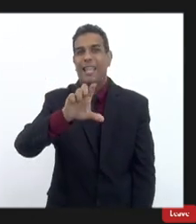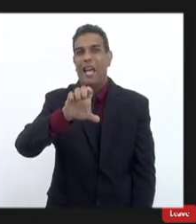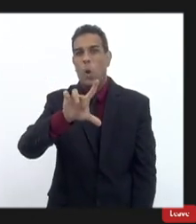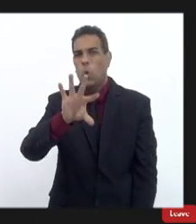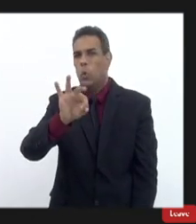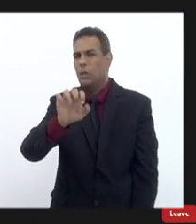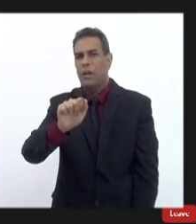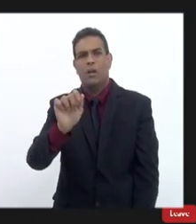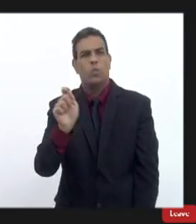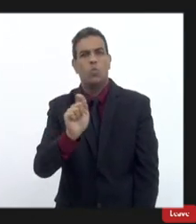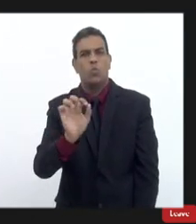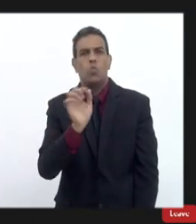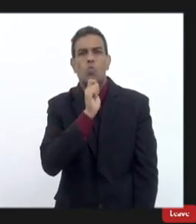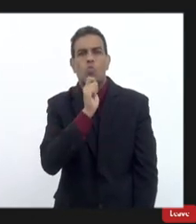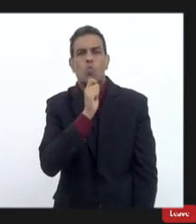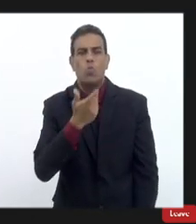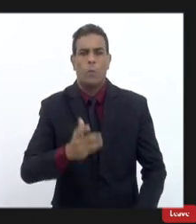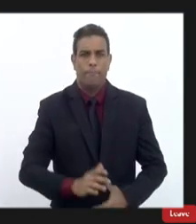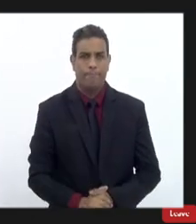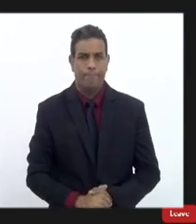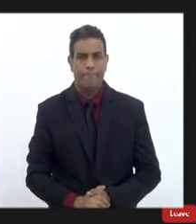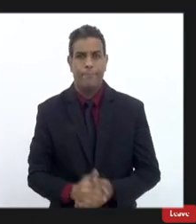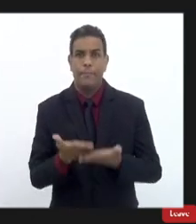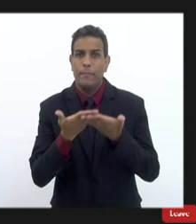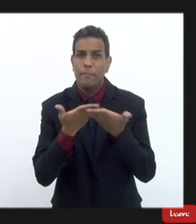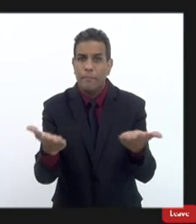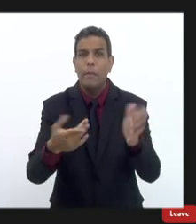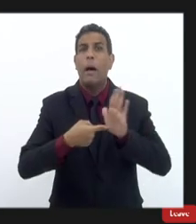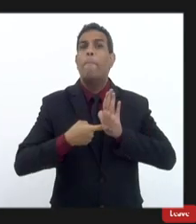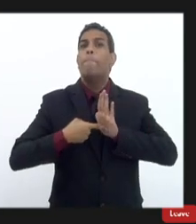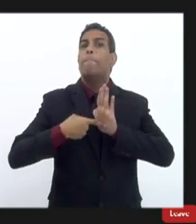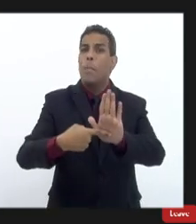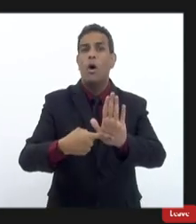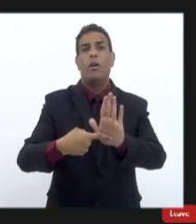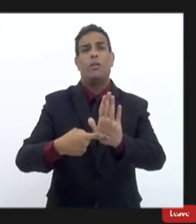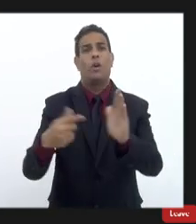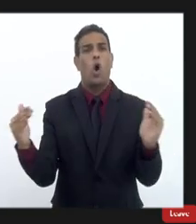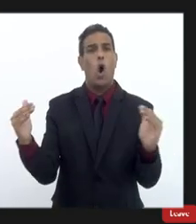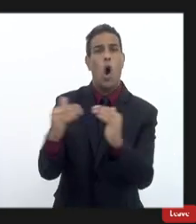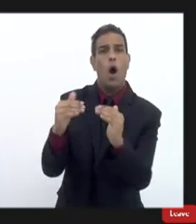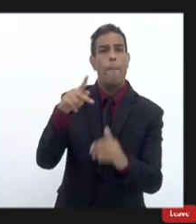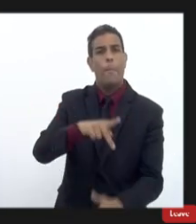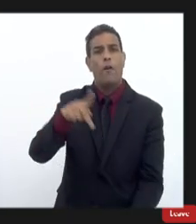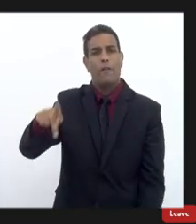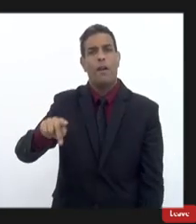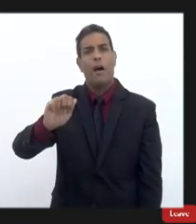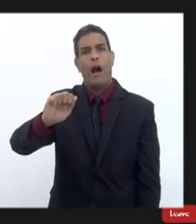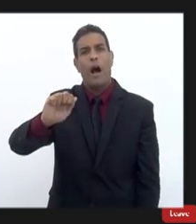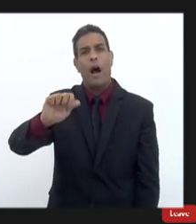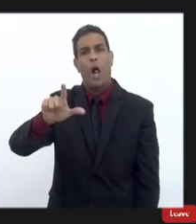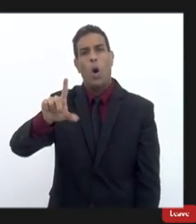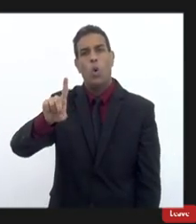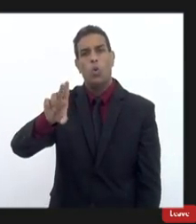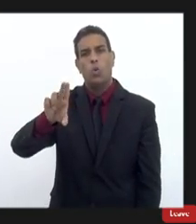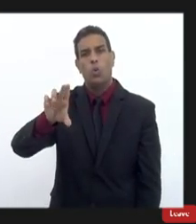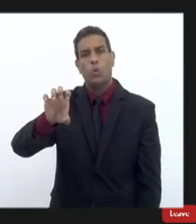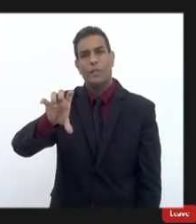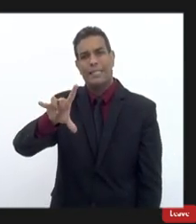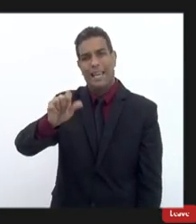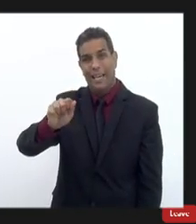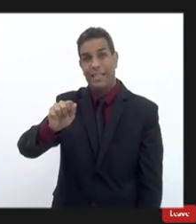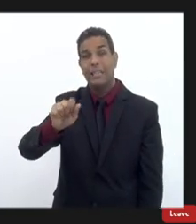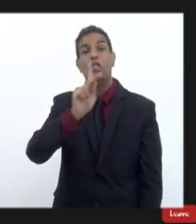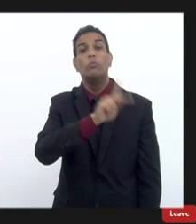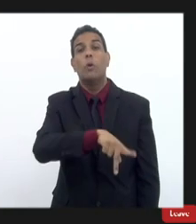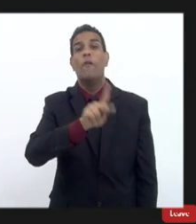outra situação que eu gostaria de sinalizar, ratificando aqui a fala da professora Odisseia, é a situação dos profissionais